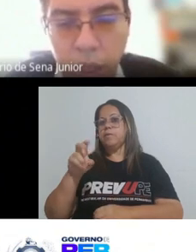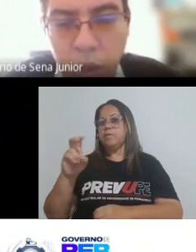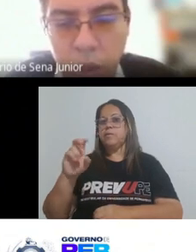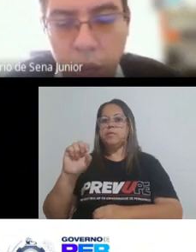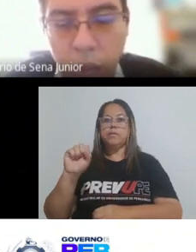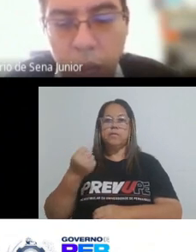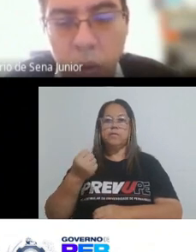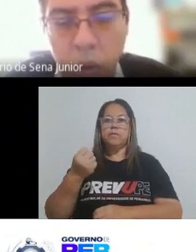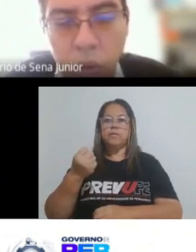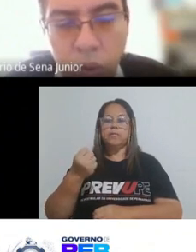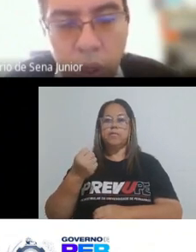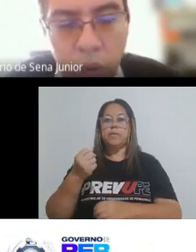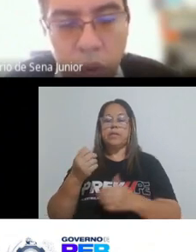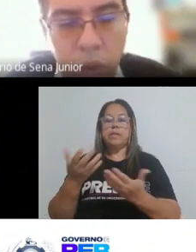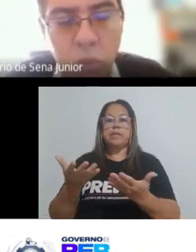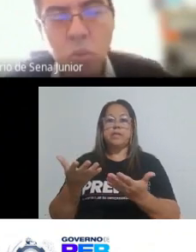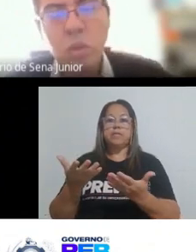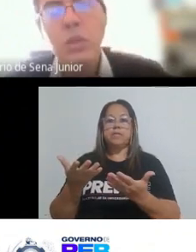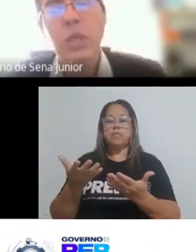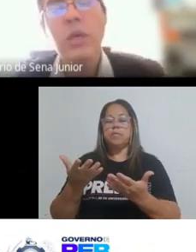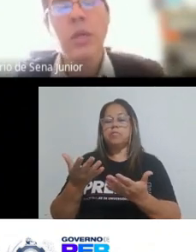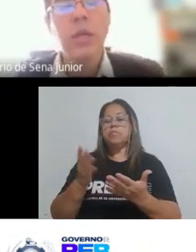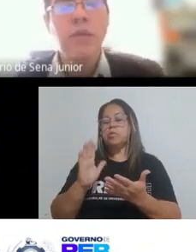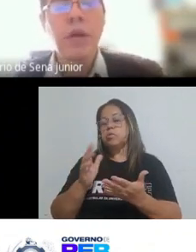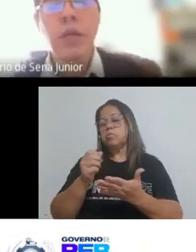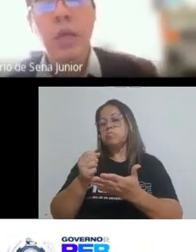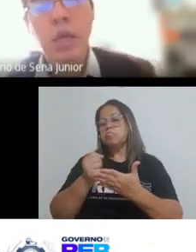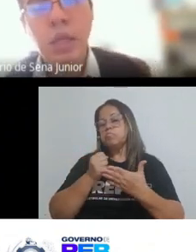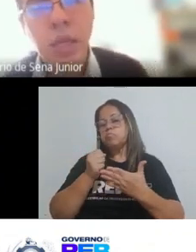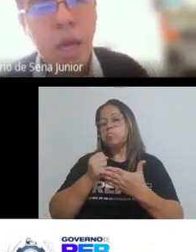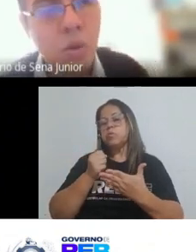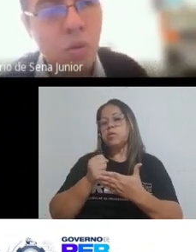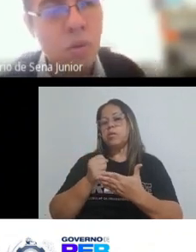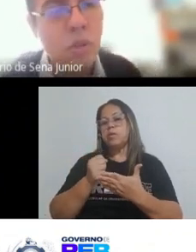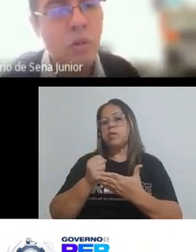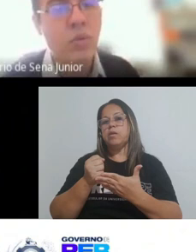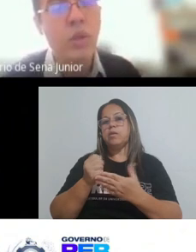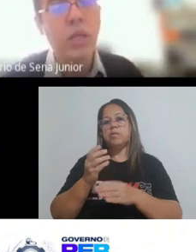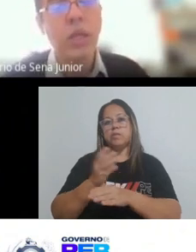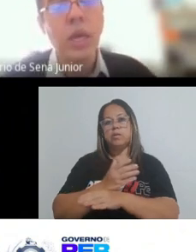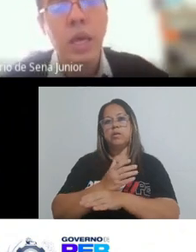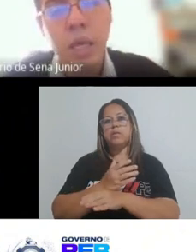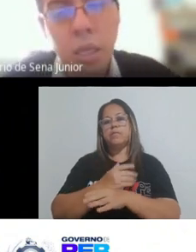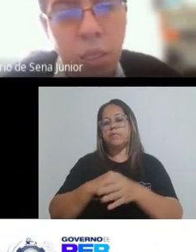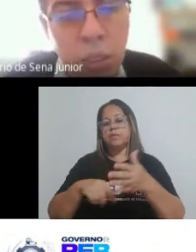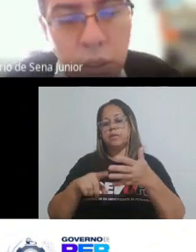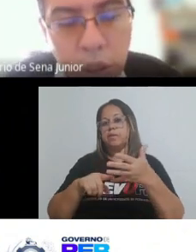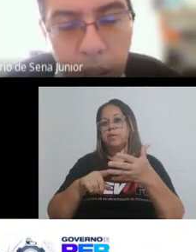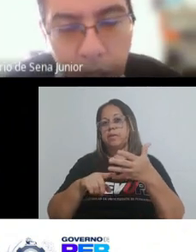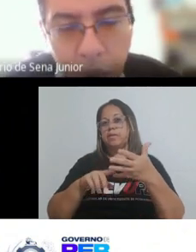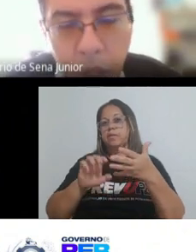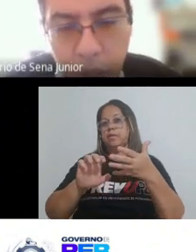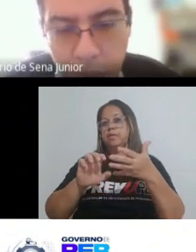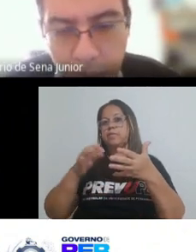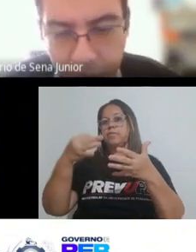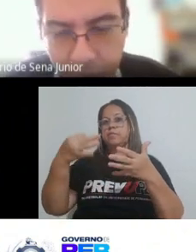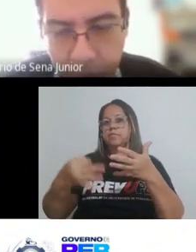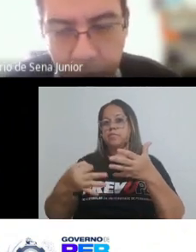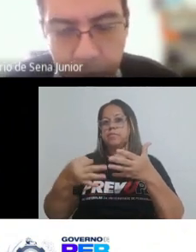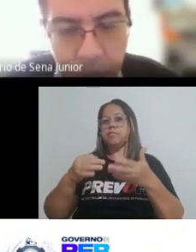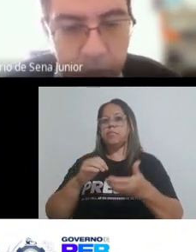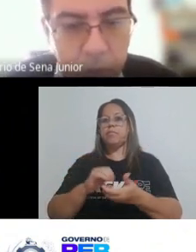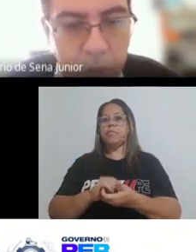esta conclusão já nos levaria à conclusão que o item E está correto.